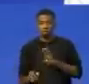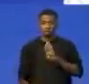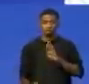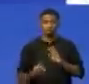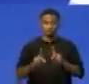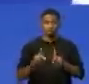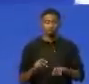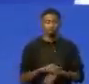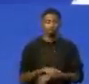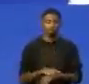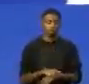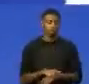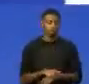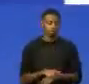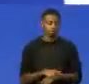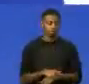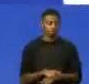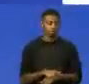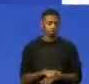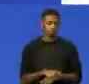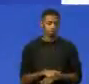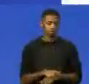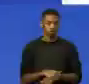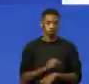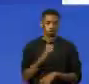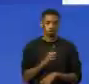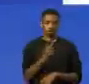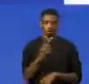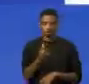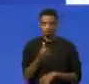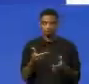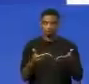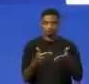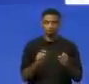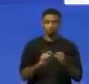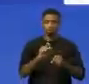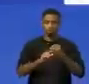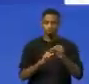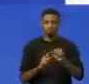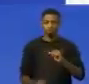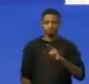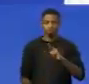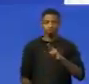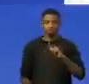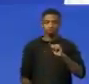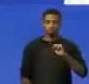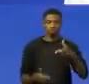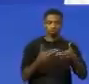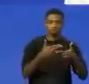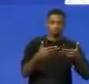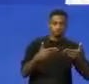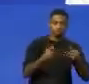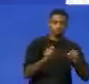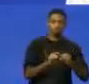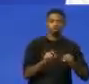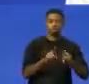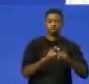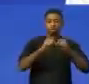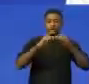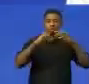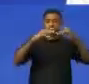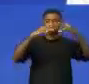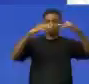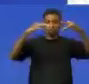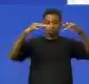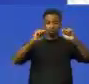B, certo? Questão 126, no ar temos gases inertes. E ele cita um dos